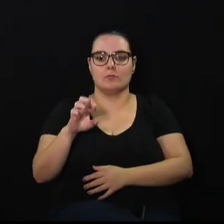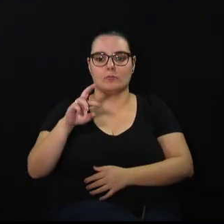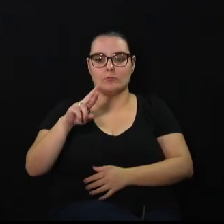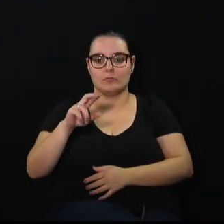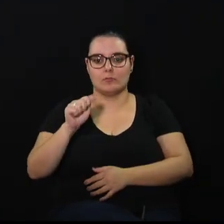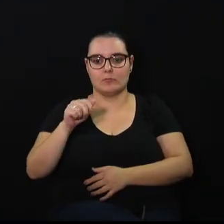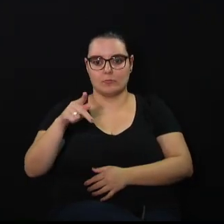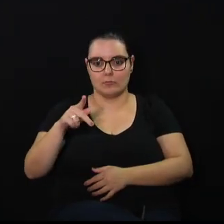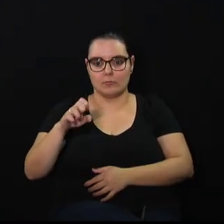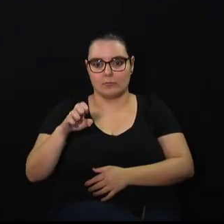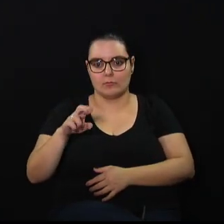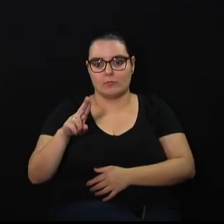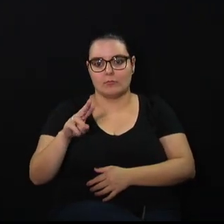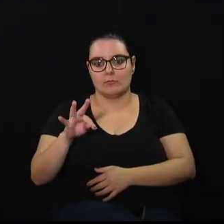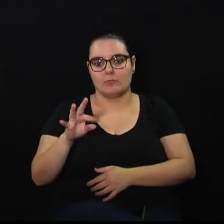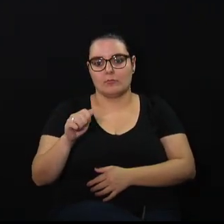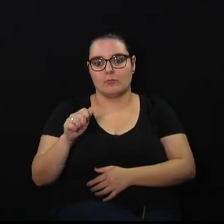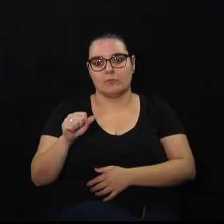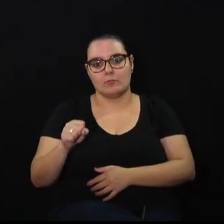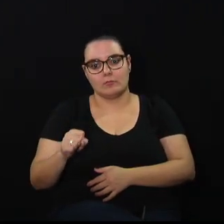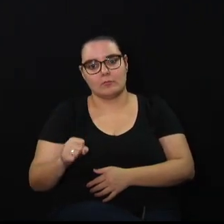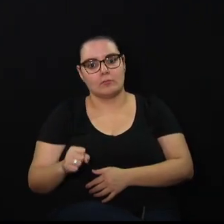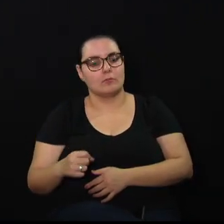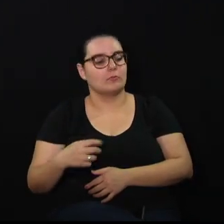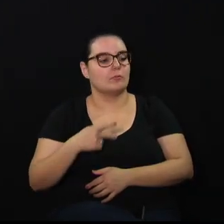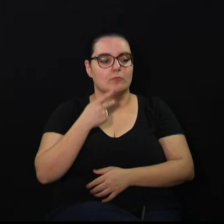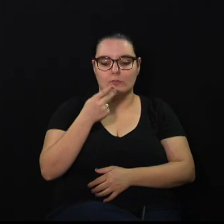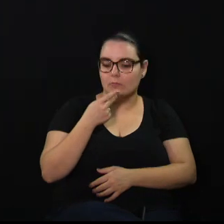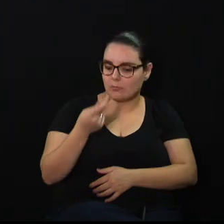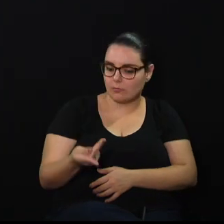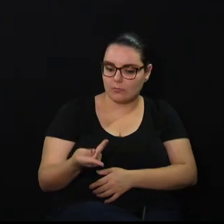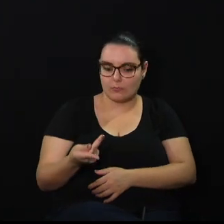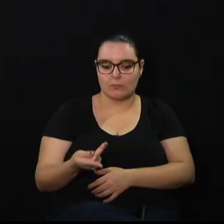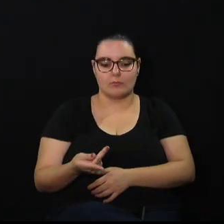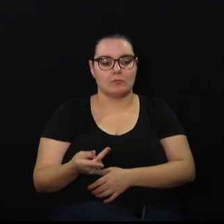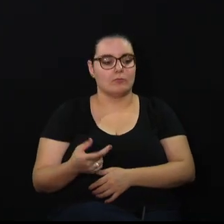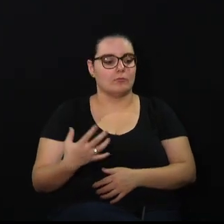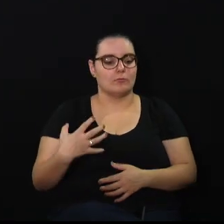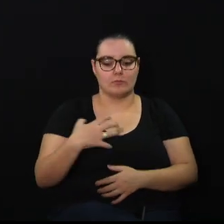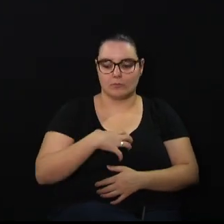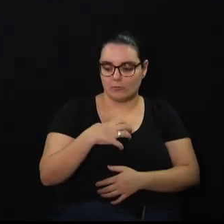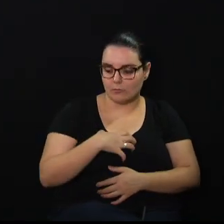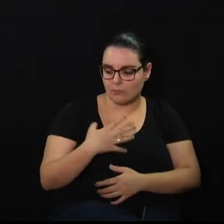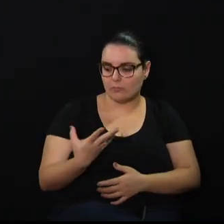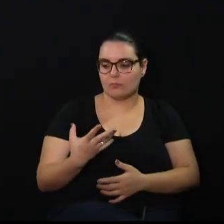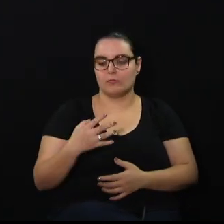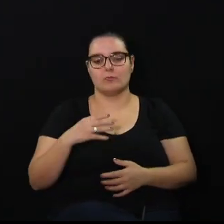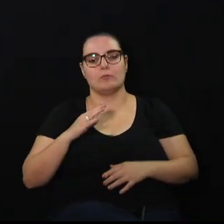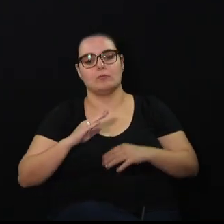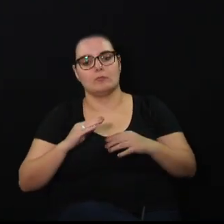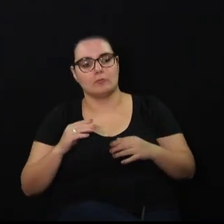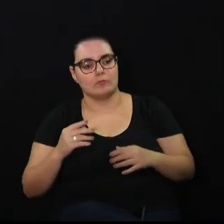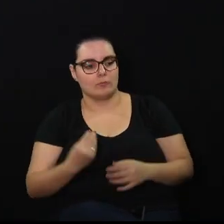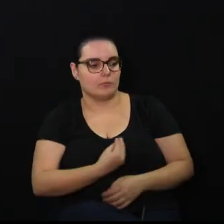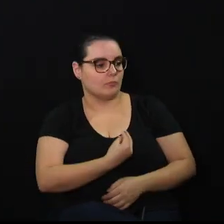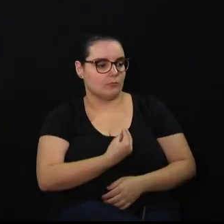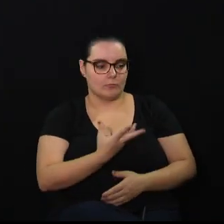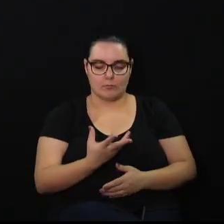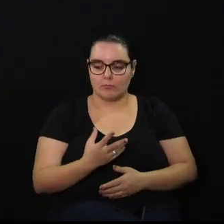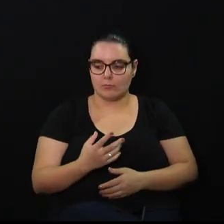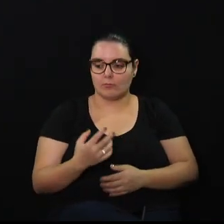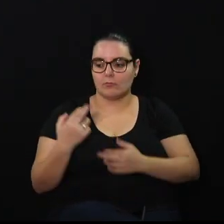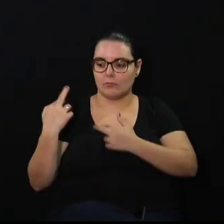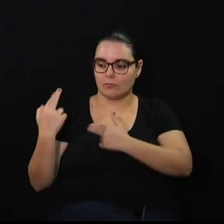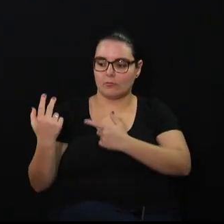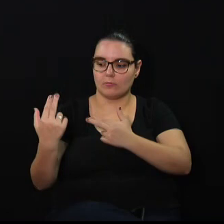responder da mãe da mesma maneira de maneira semelhante para diferentes pessoas diferentes adultos né e a